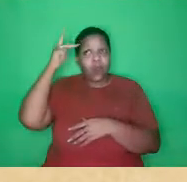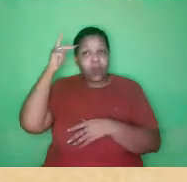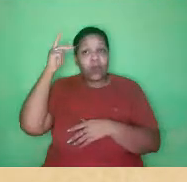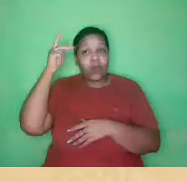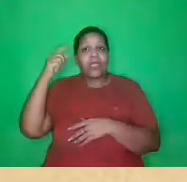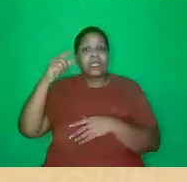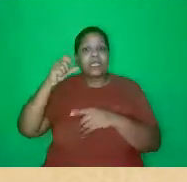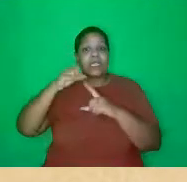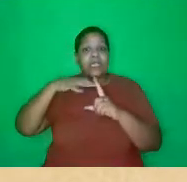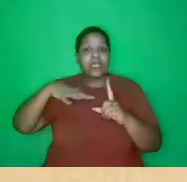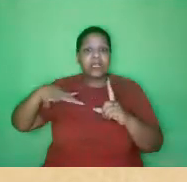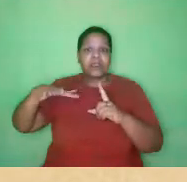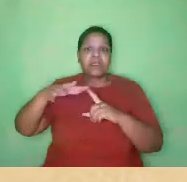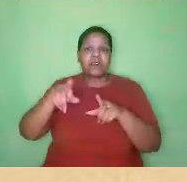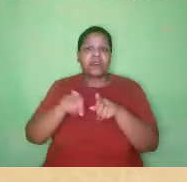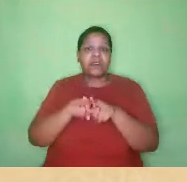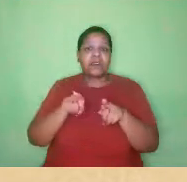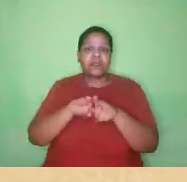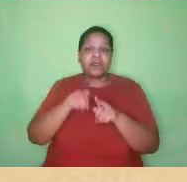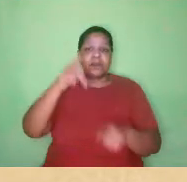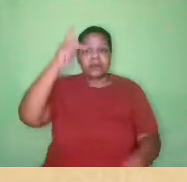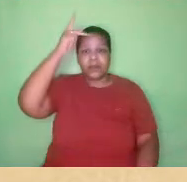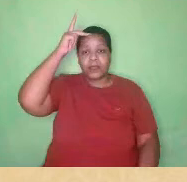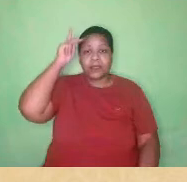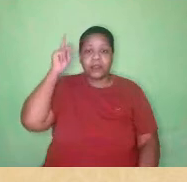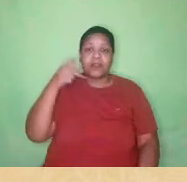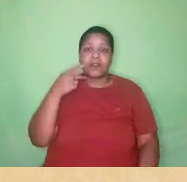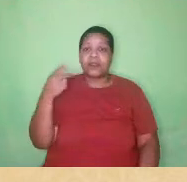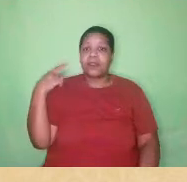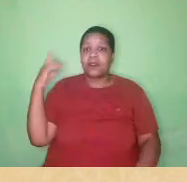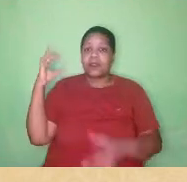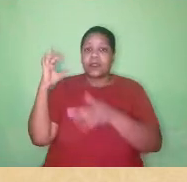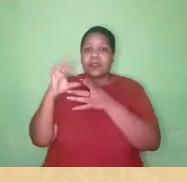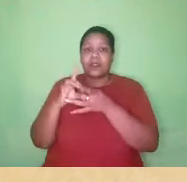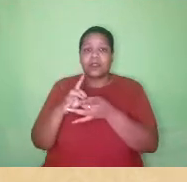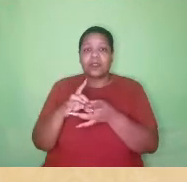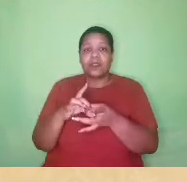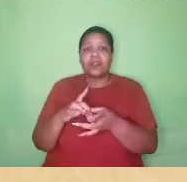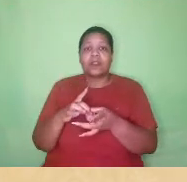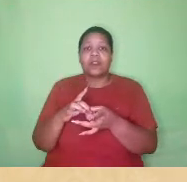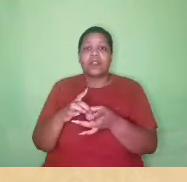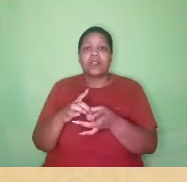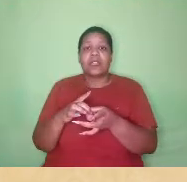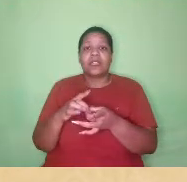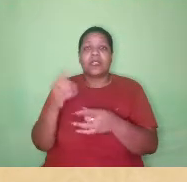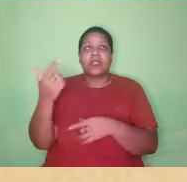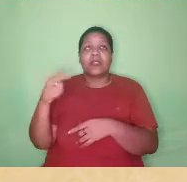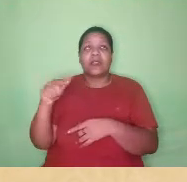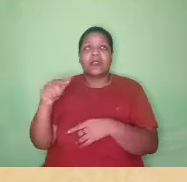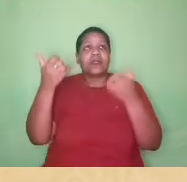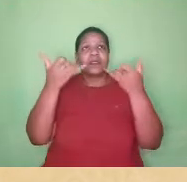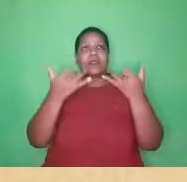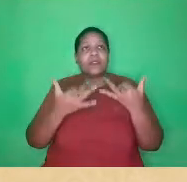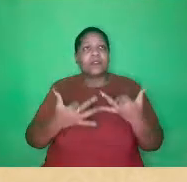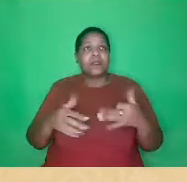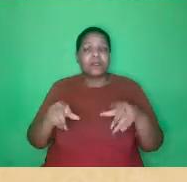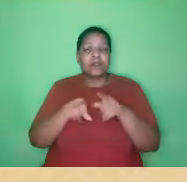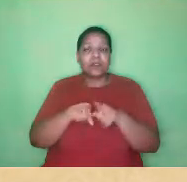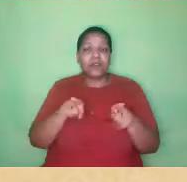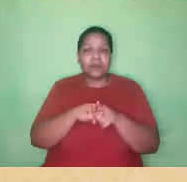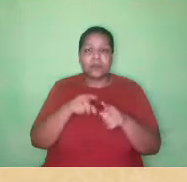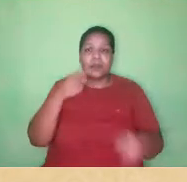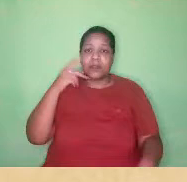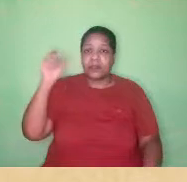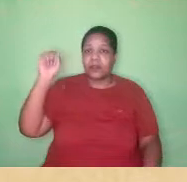contemporânea, das relações raciais contemporâneas. Ele não tem uma explicação, pode ser fácil uma explicação